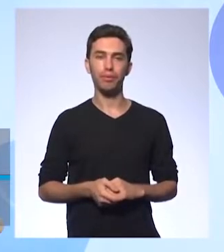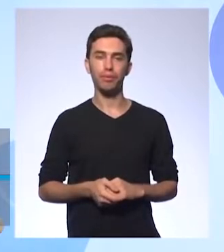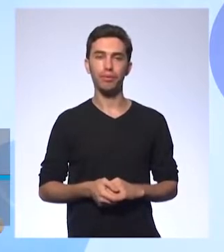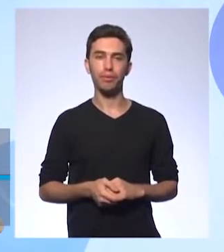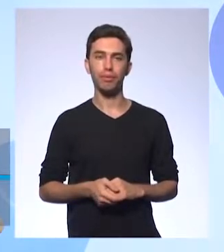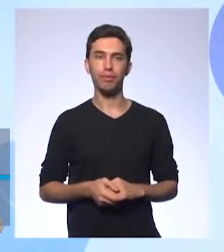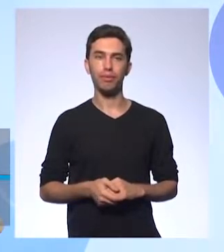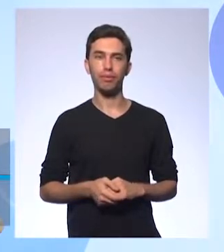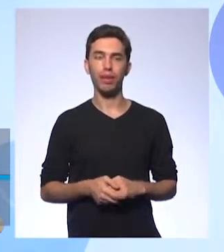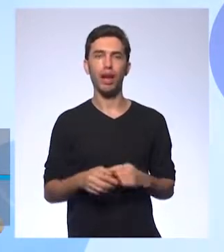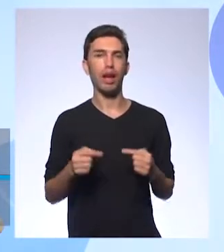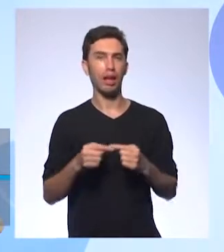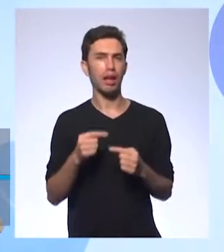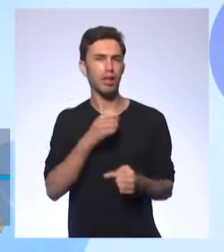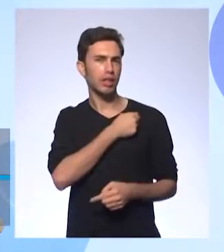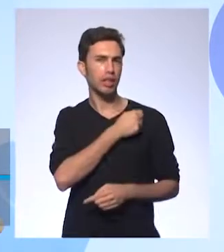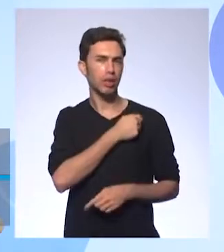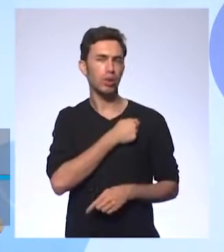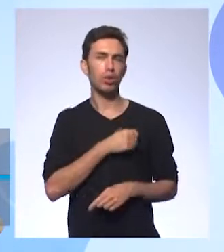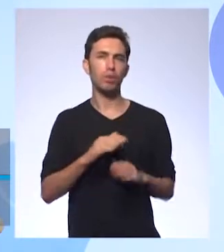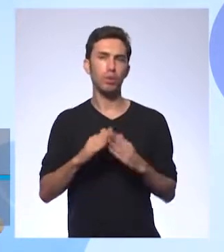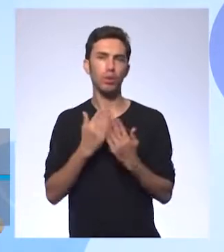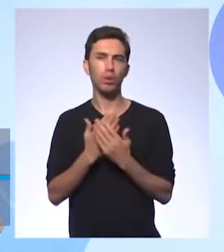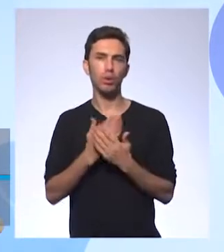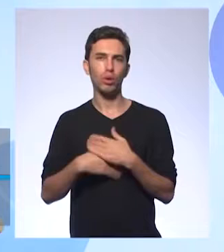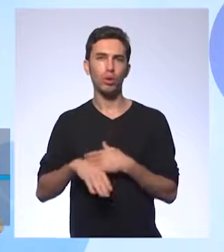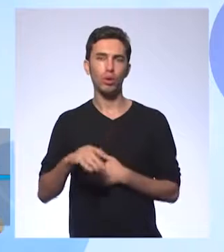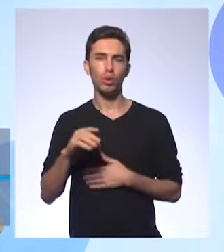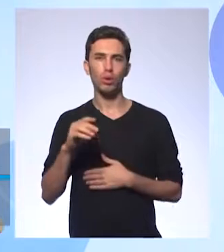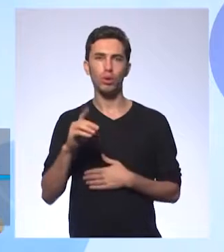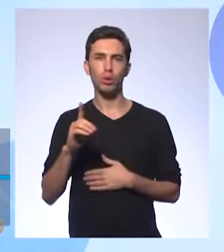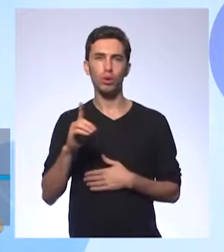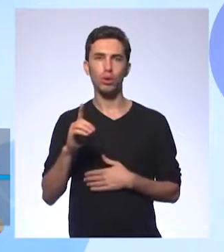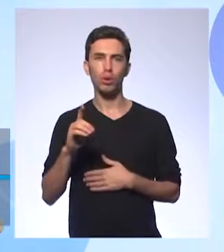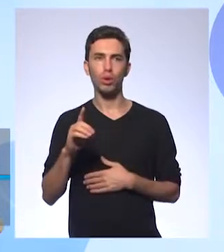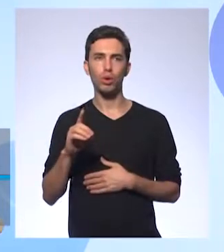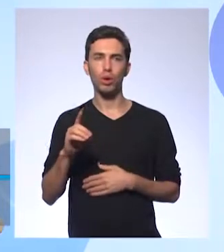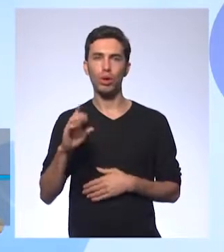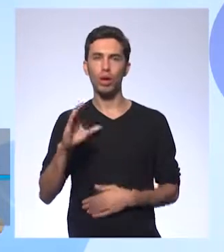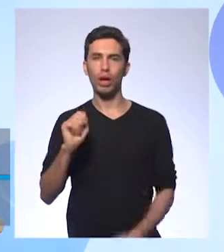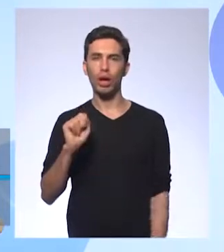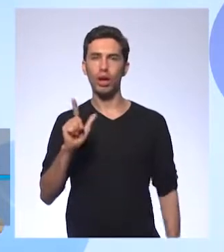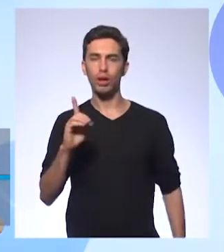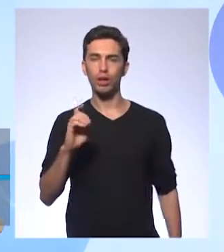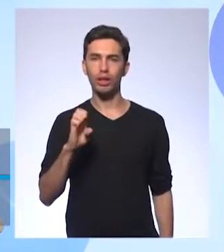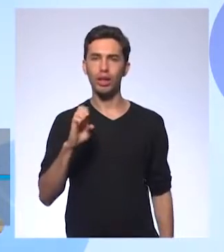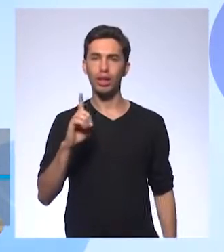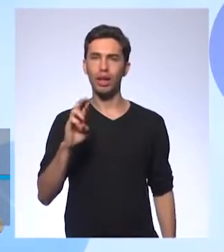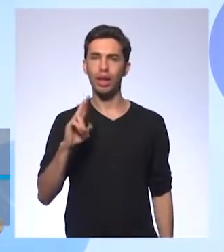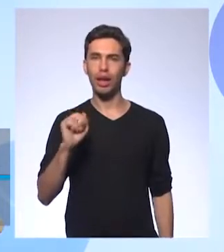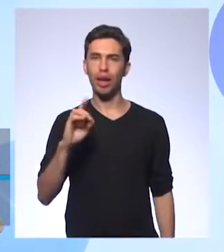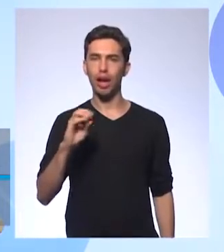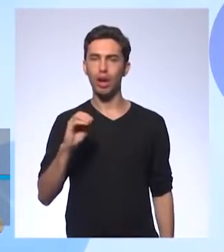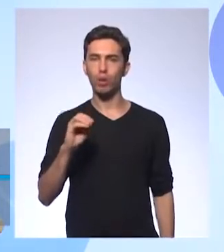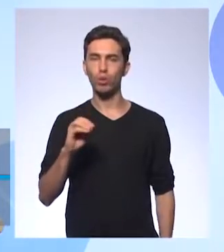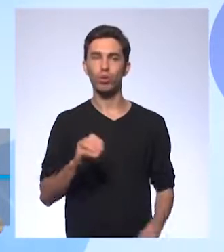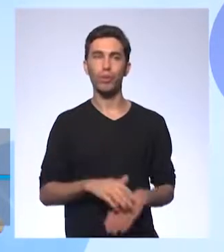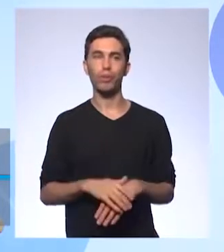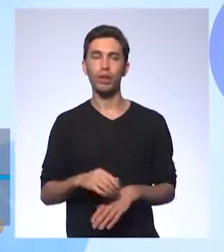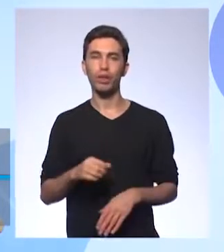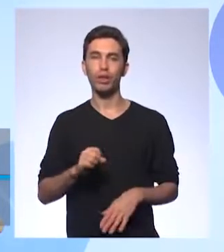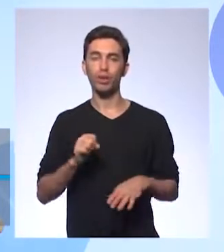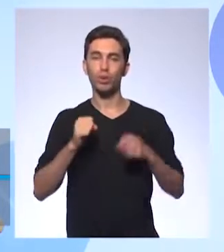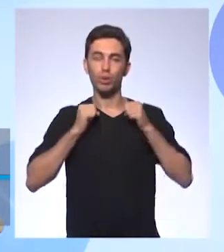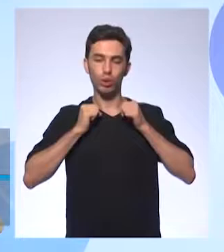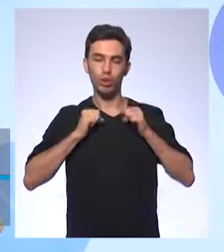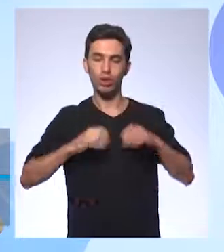Eu acho que aqui é de aluno. Ó. Alunos da escola Dr. Miguel Priante Calderaro. Um abraço aí, bom dia. Sistema